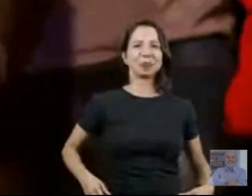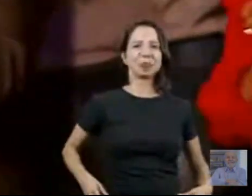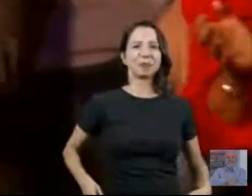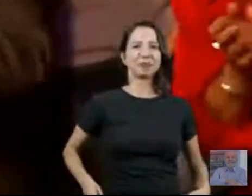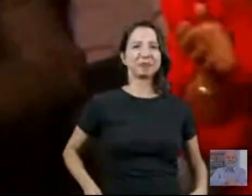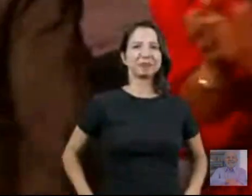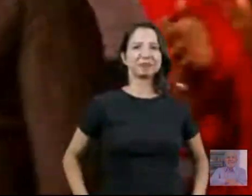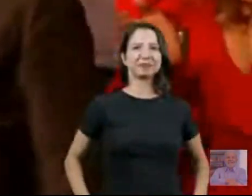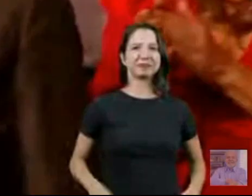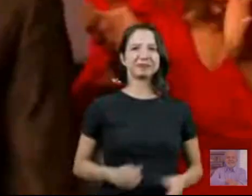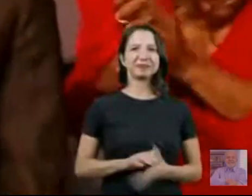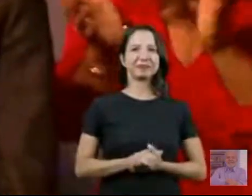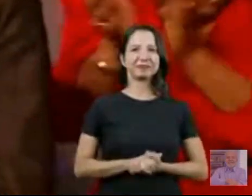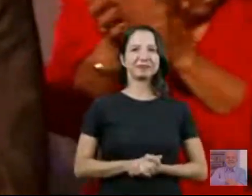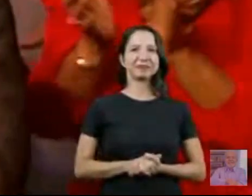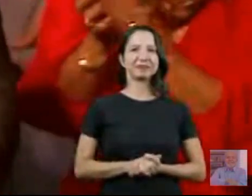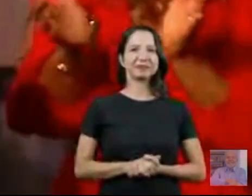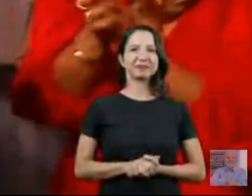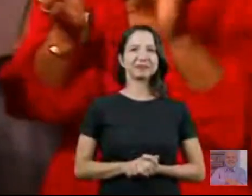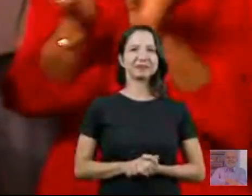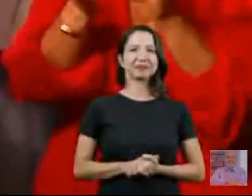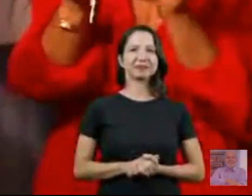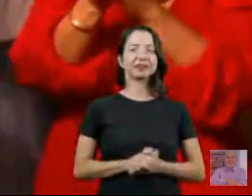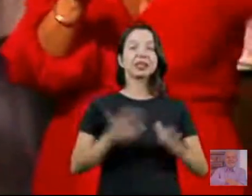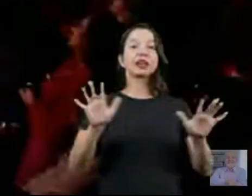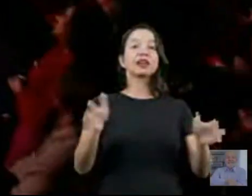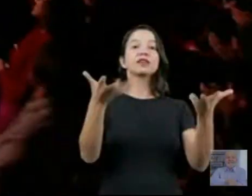Viva Antônio Marinho, senhoras e senhores!